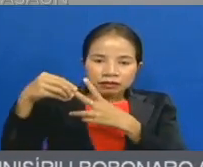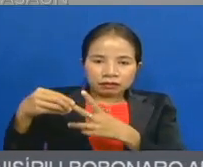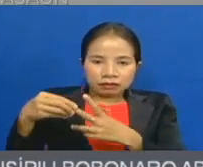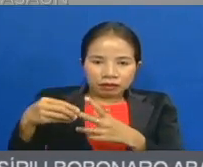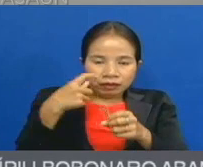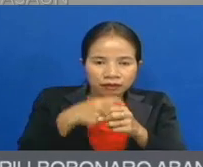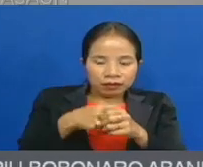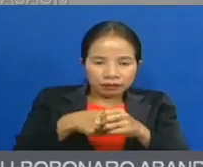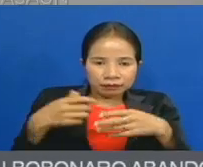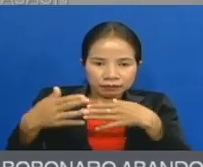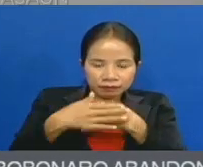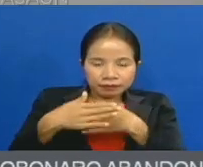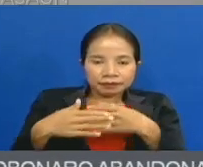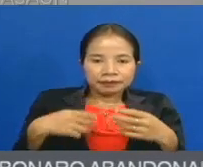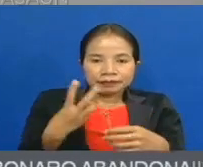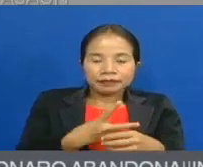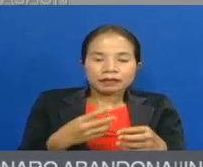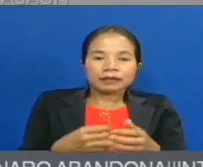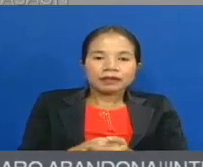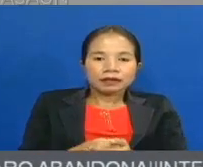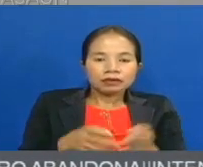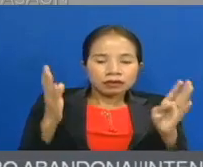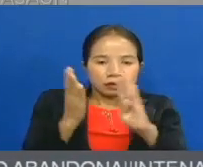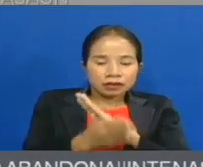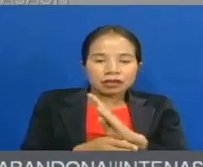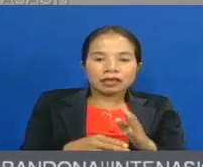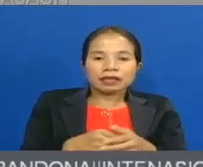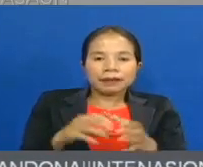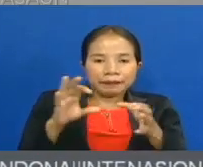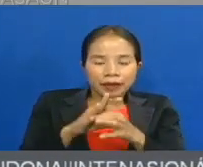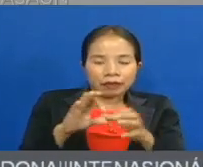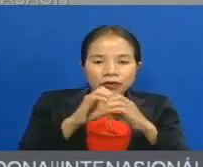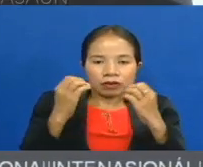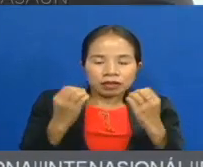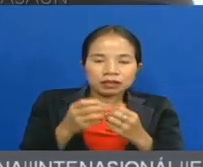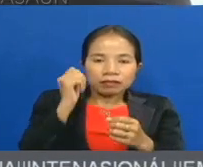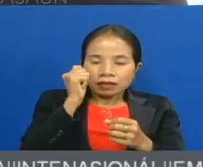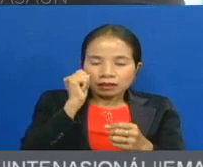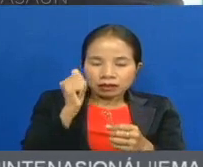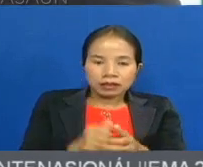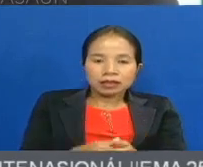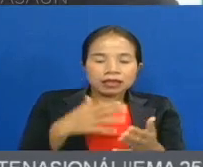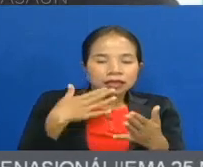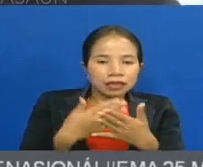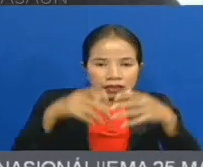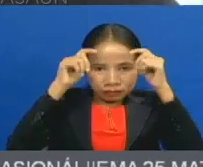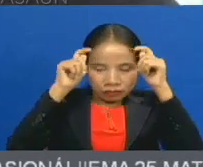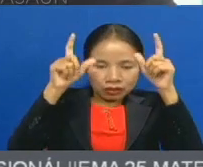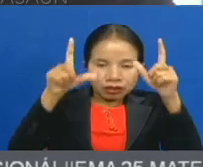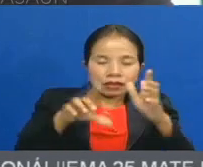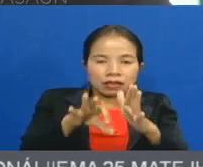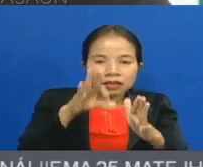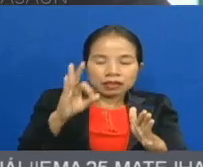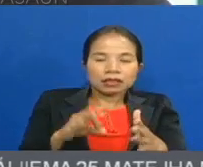tempo básico. Ita atu aderona ba ASEAN. Vantagem nebe Timor-Leste se